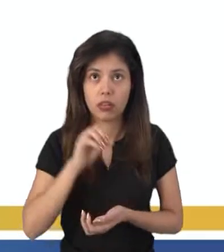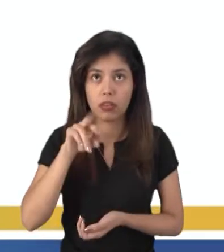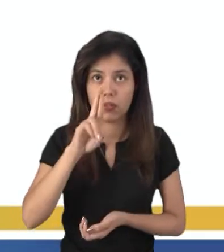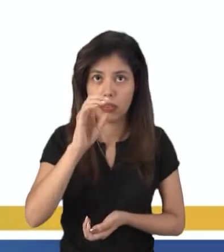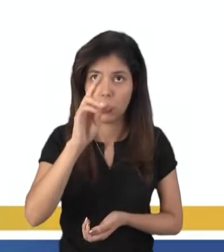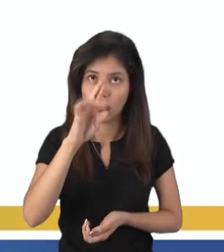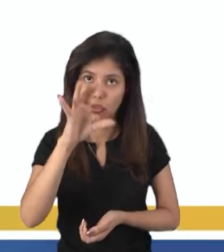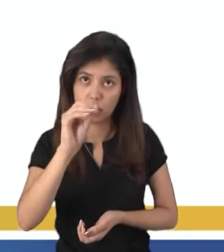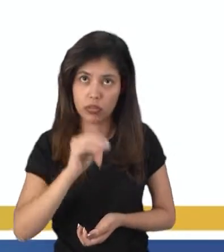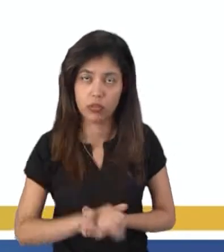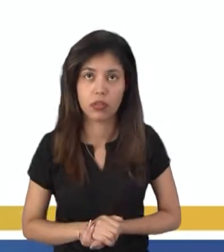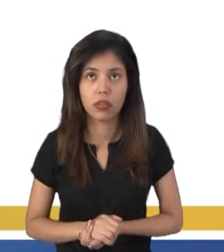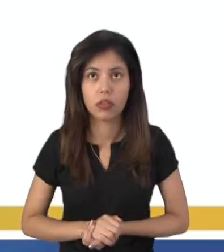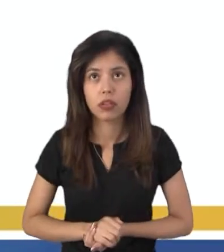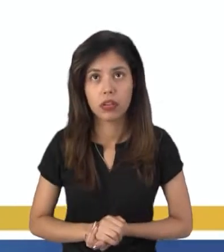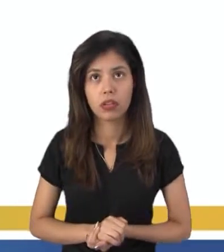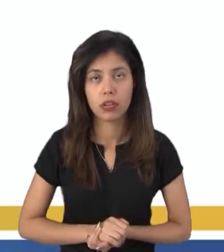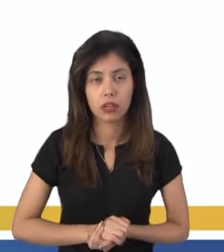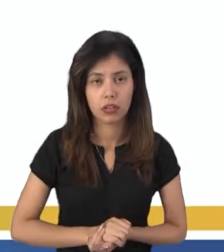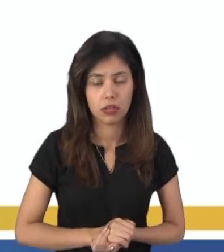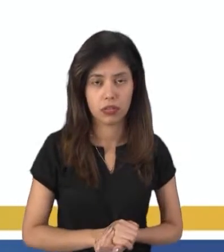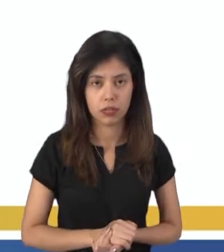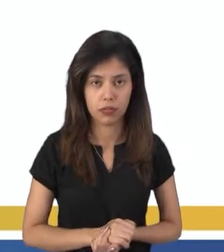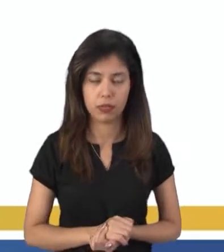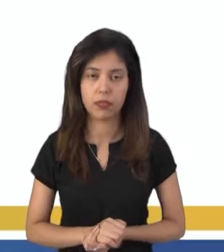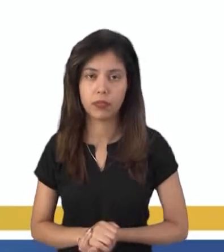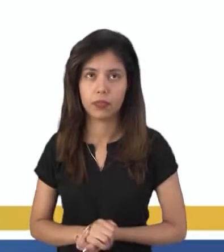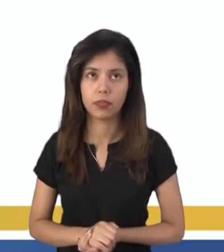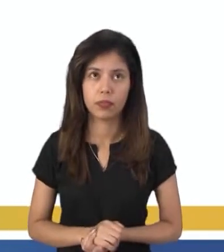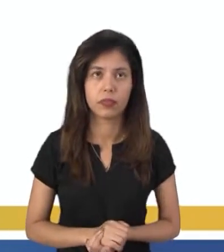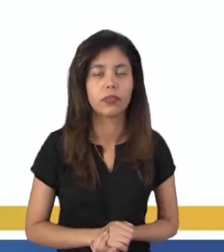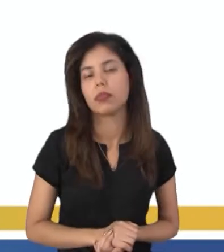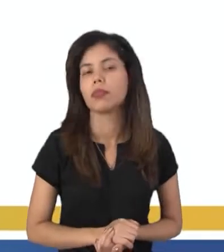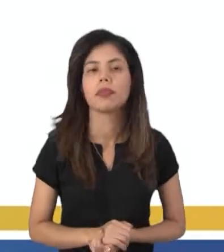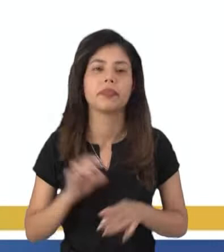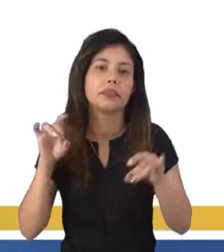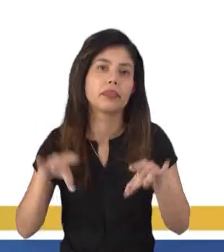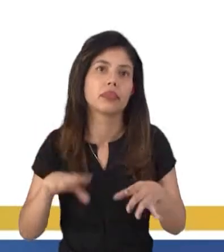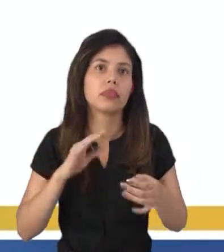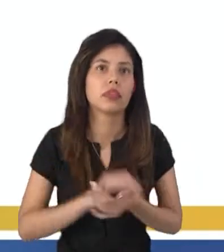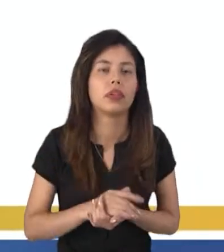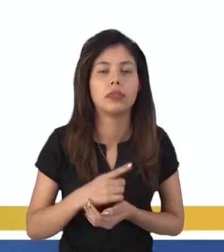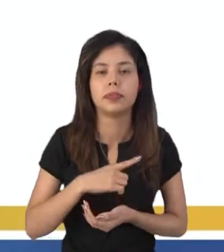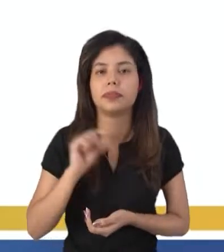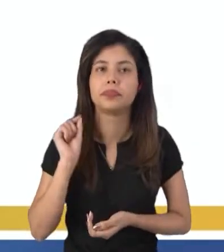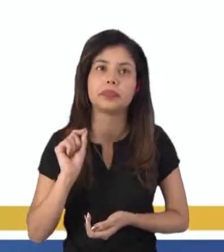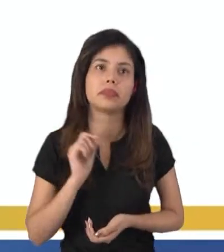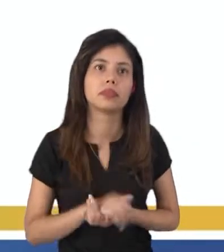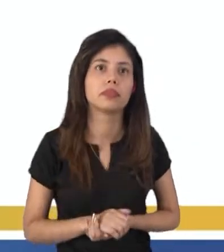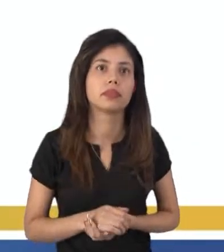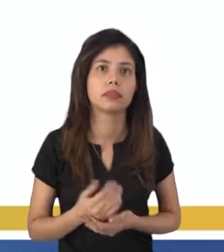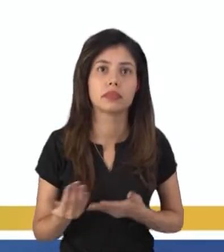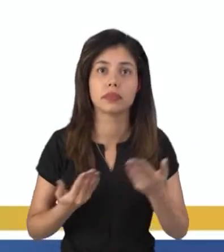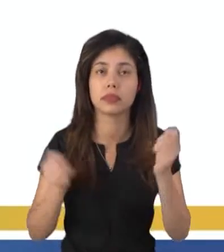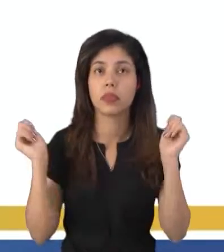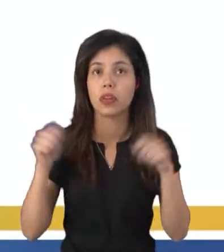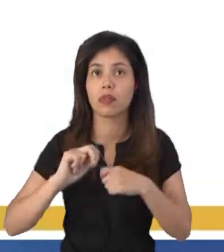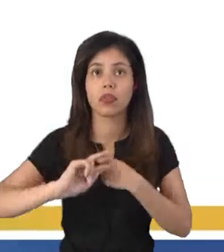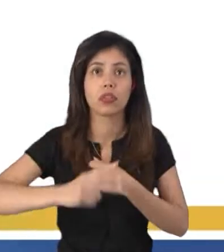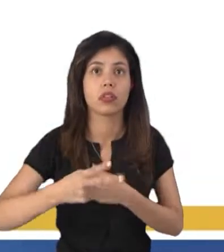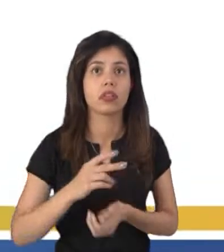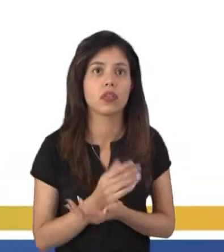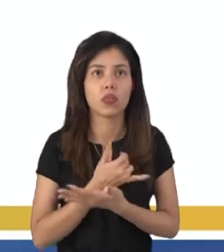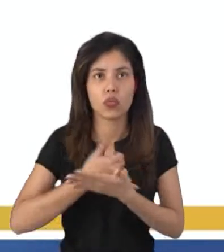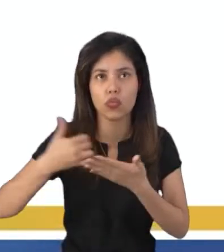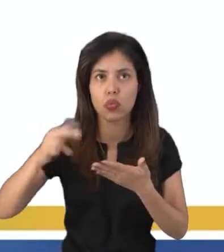os narcóticos como morfina e também a heroína. E por último nós temos aí, entre as possíveis consequências